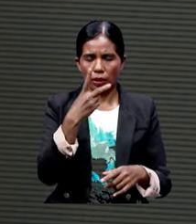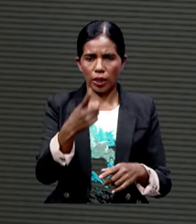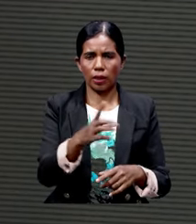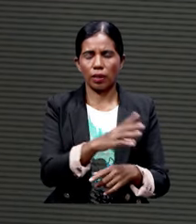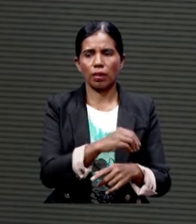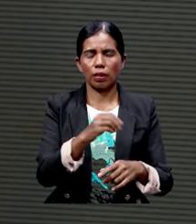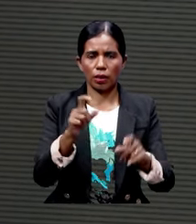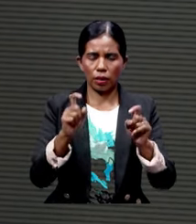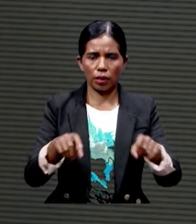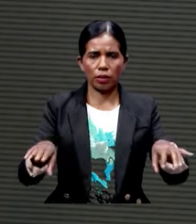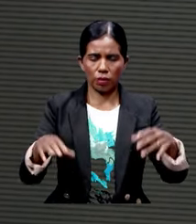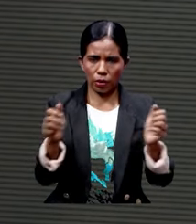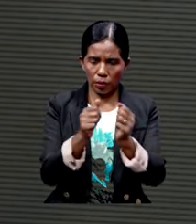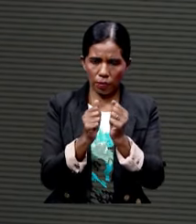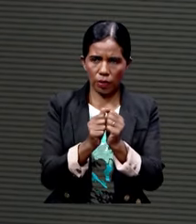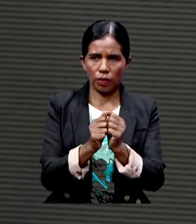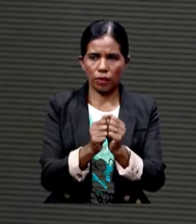milhões.